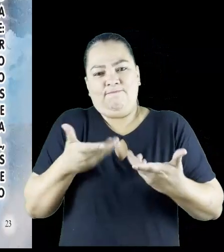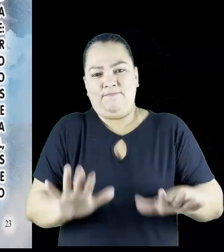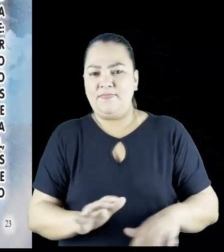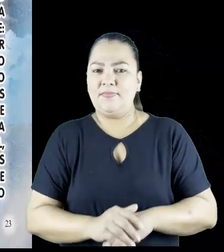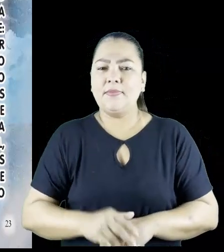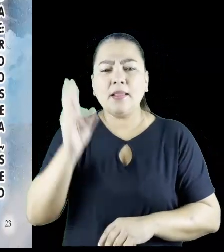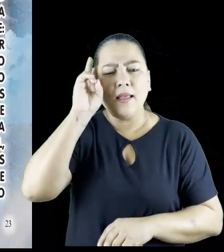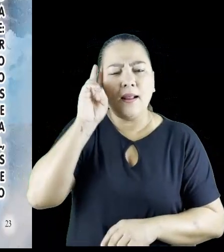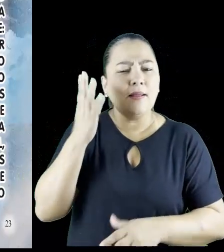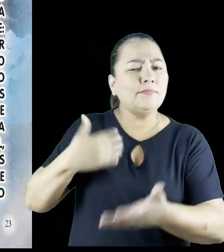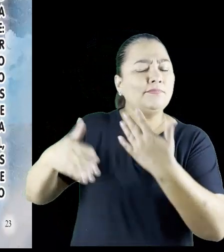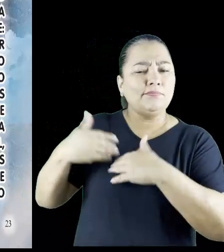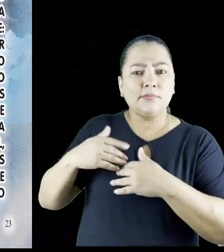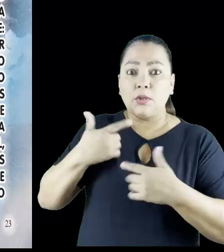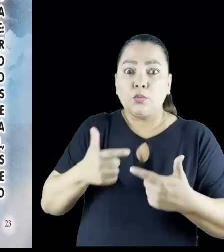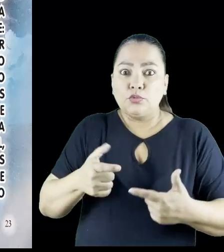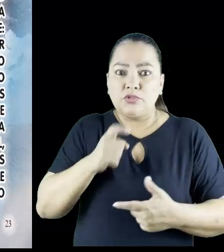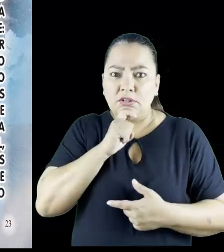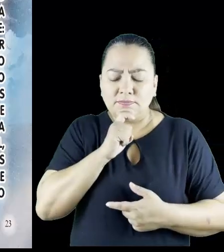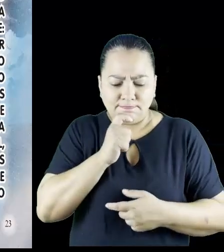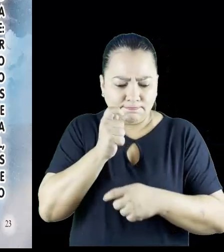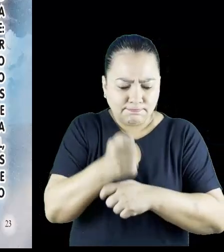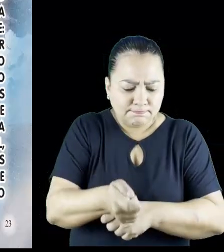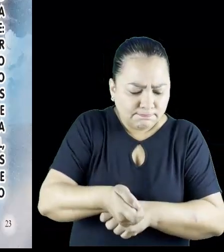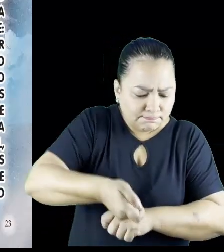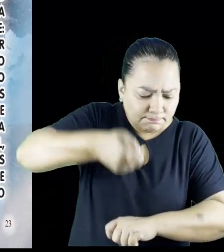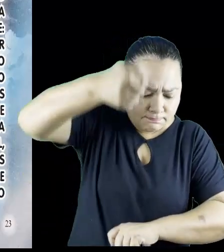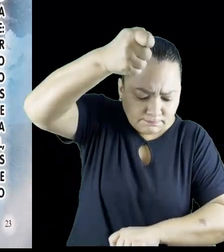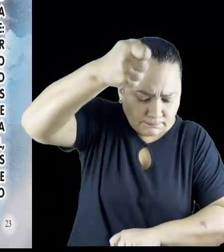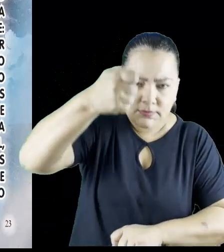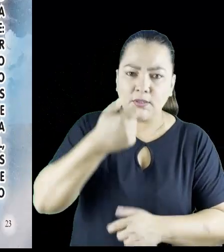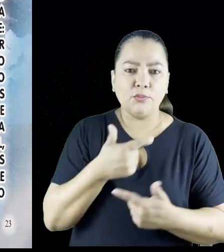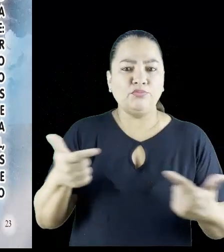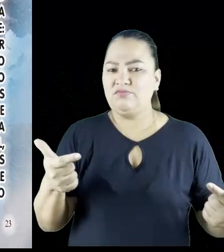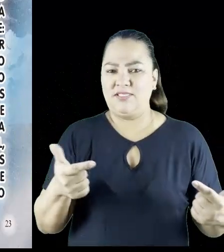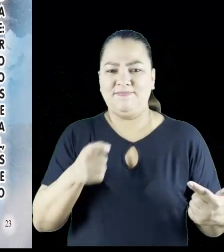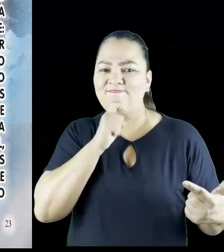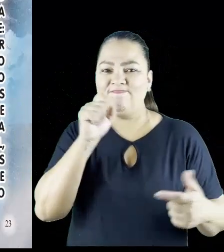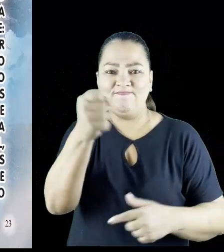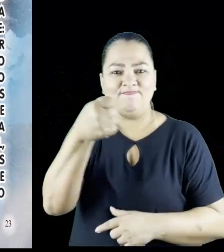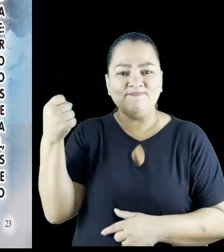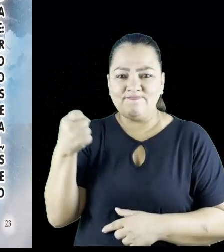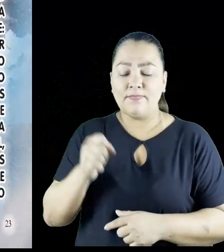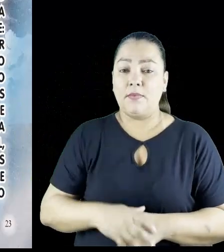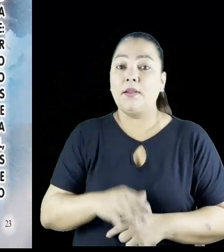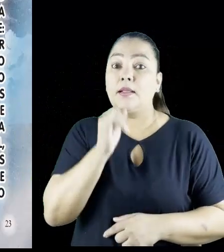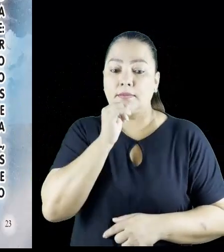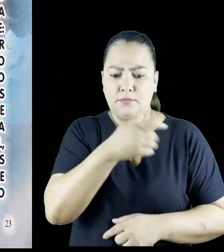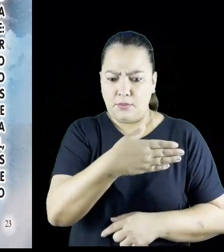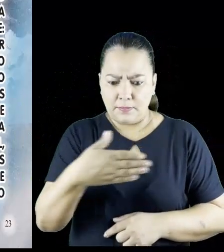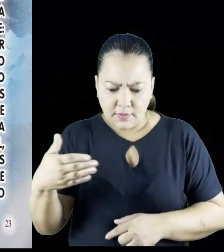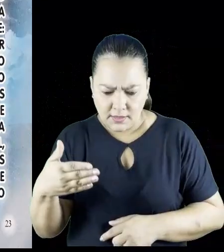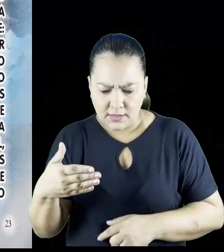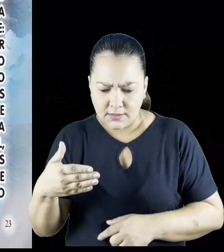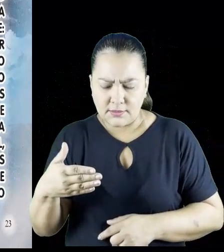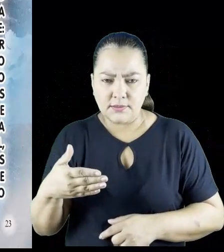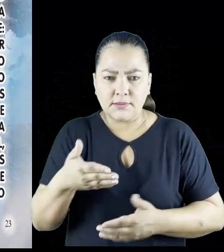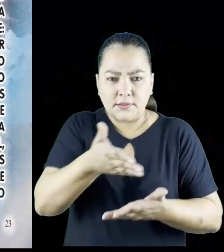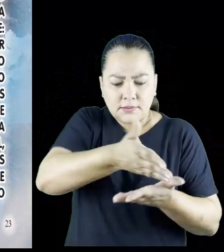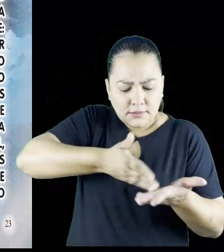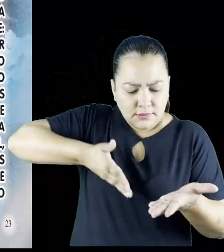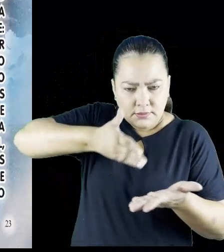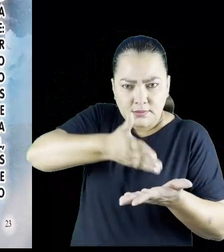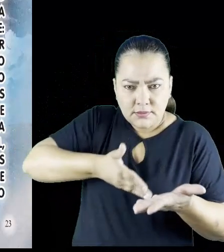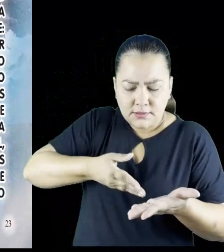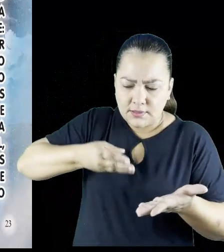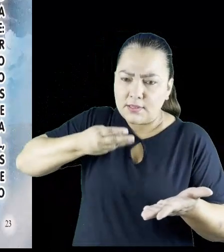que no começo, quando chegava o pescado, não tinha freezer, não tinha geladeira, nada disso não. Ele era feito que nem charque de carne. Era escalado, ou